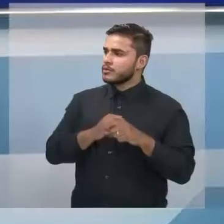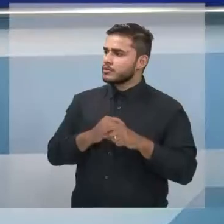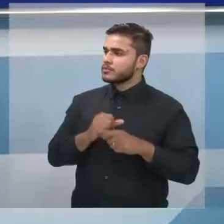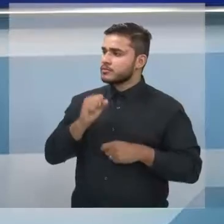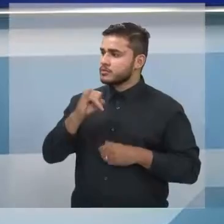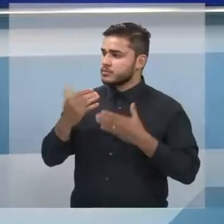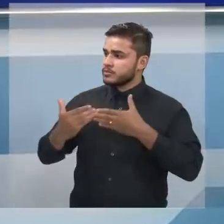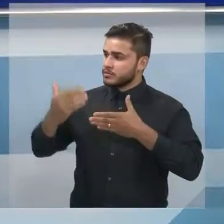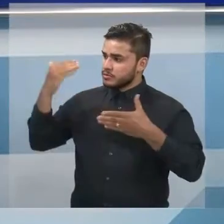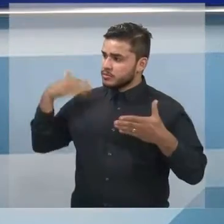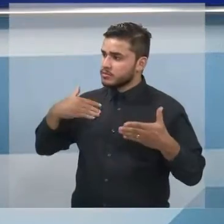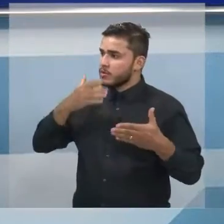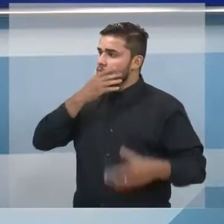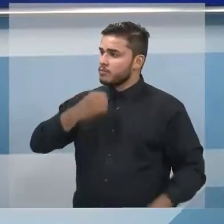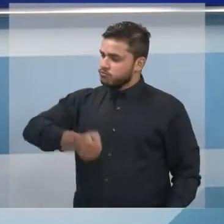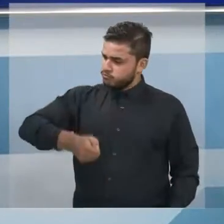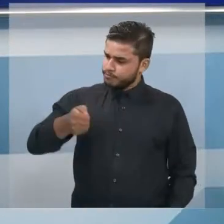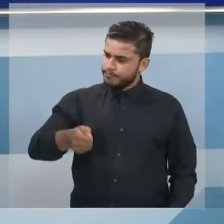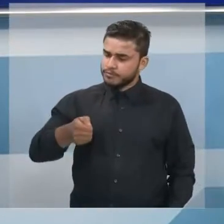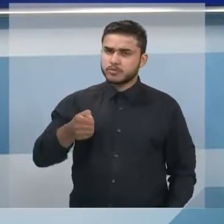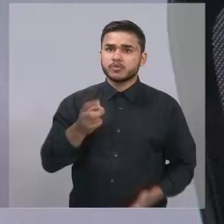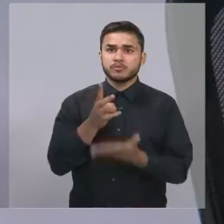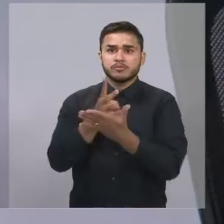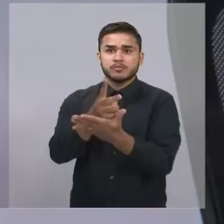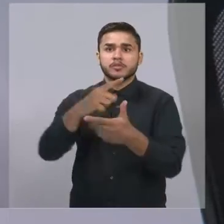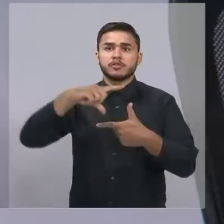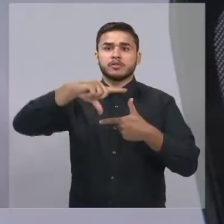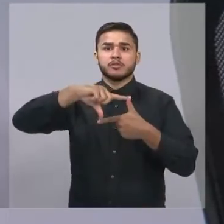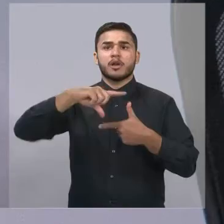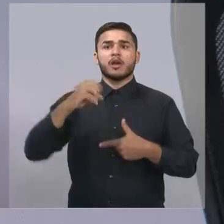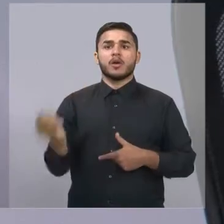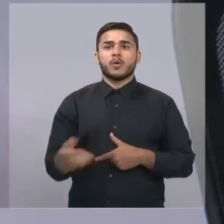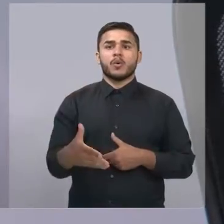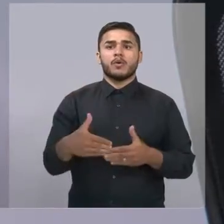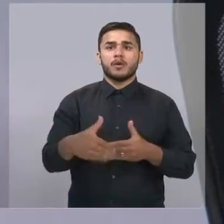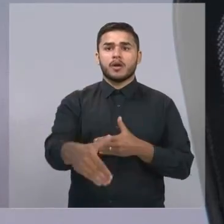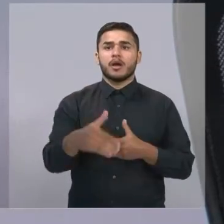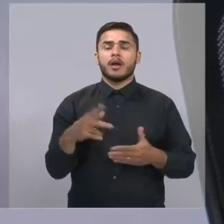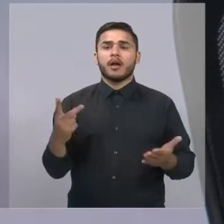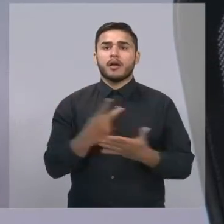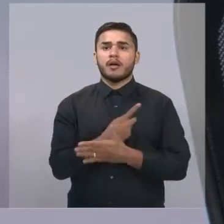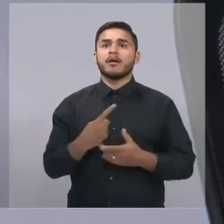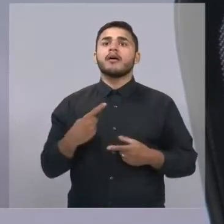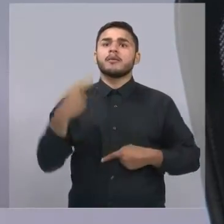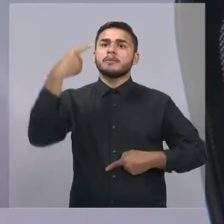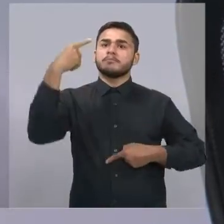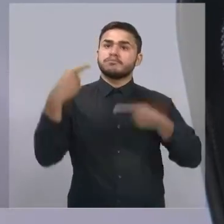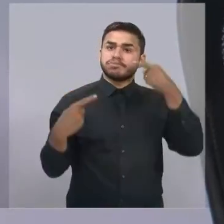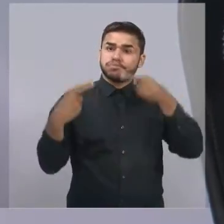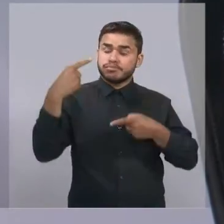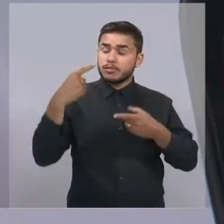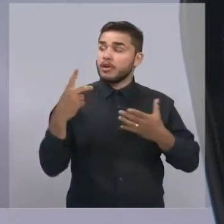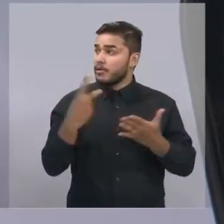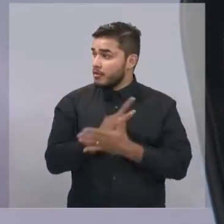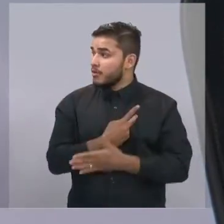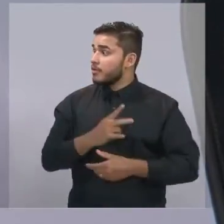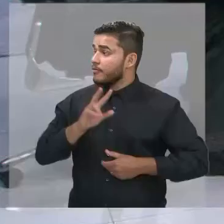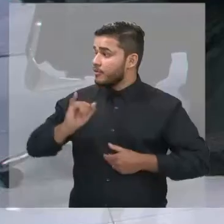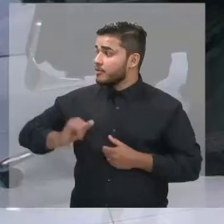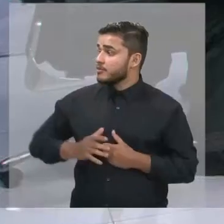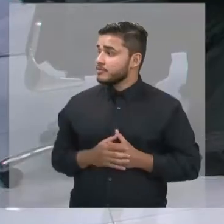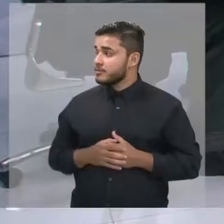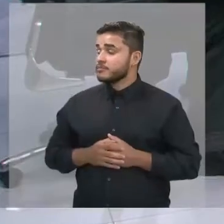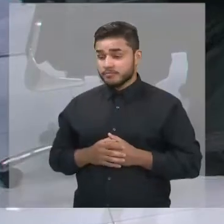para trás uma moral que dizia, olha, isso aqui é o que vale, a construção de uma nova moral, ela vai ter que se bater com a outra. Esse confronto é inevitável.